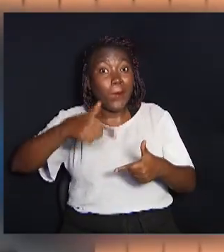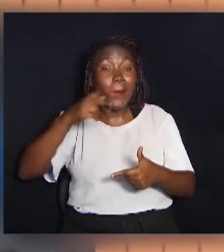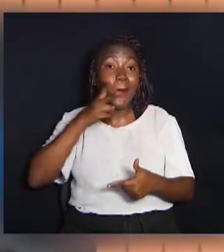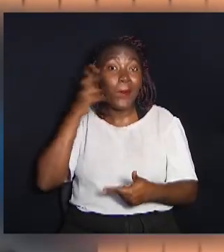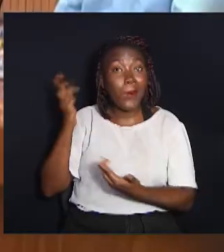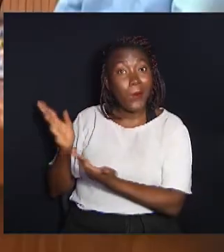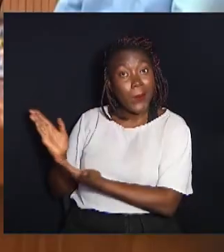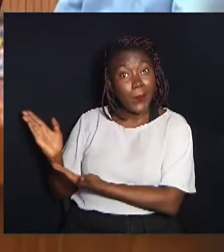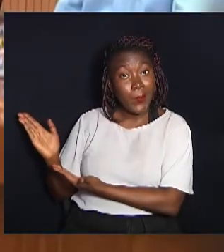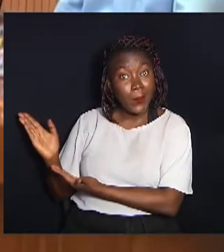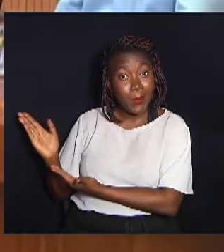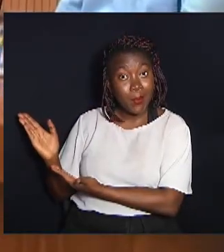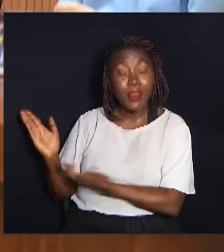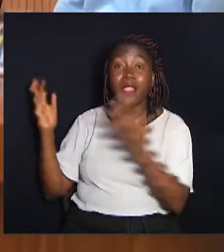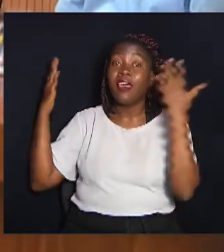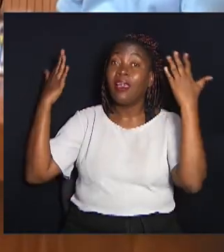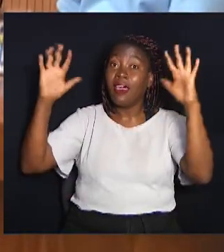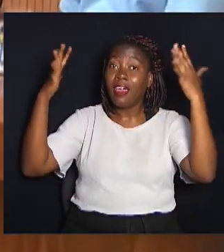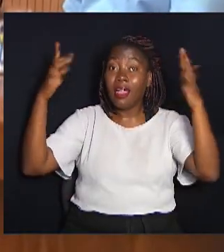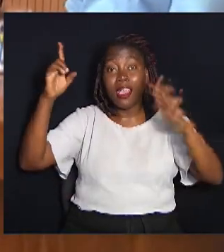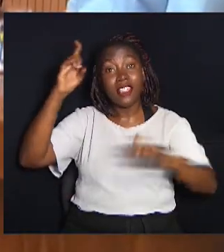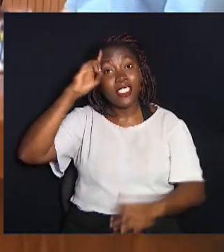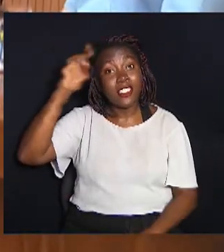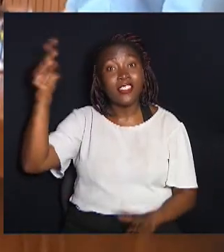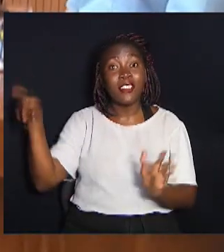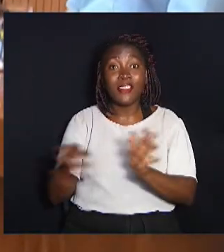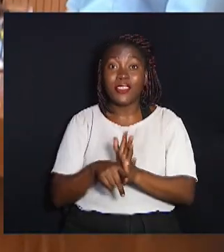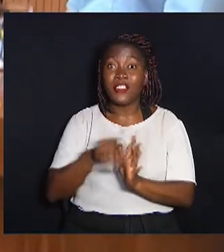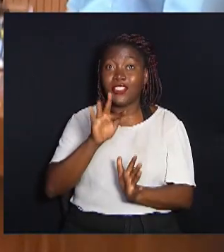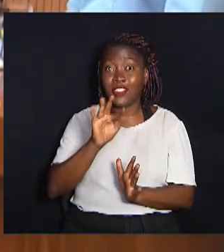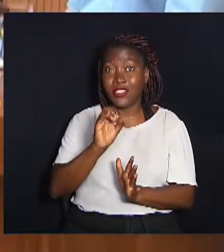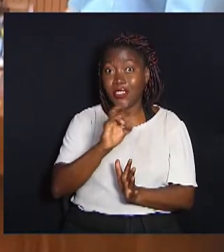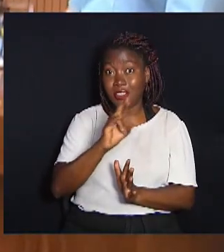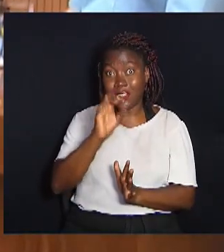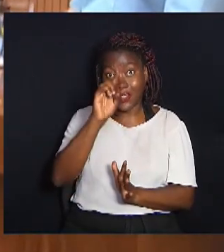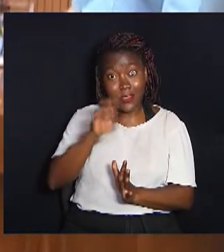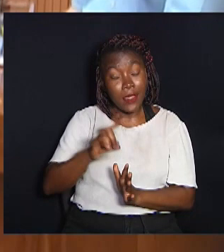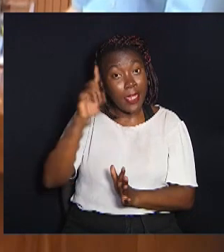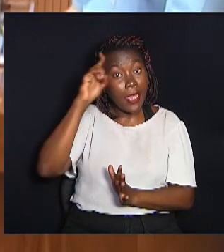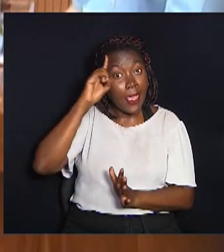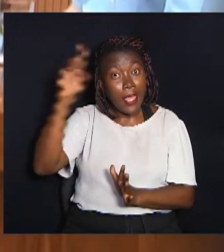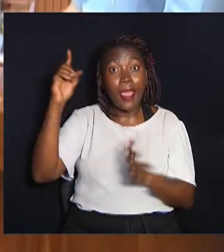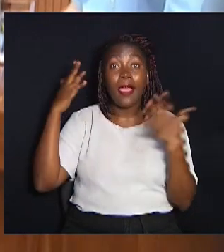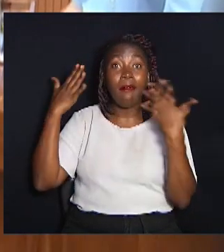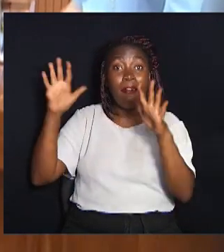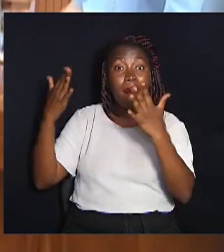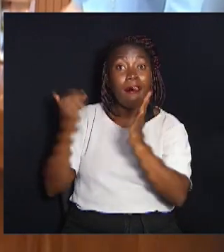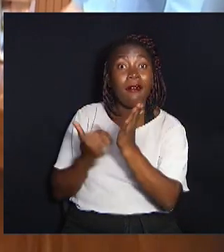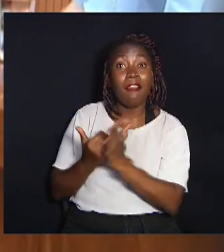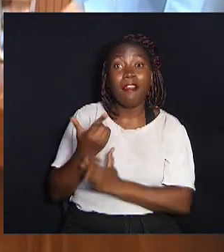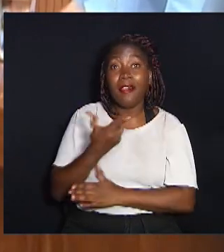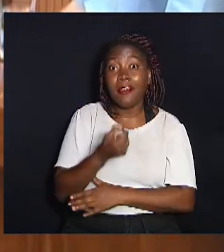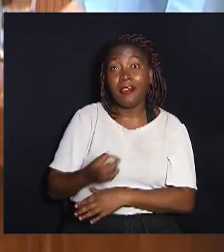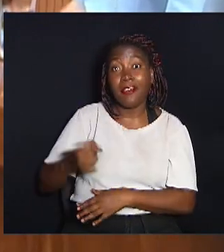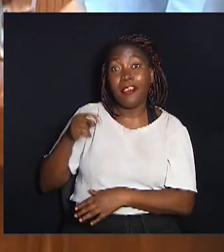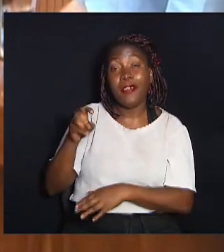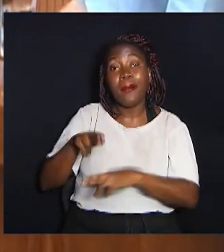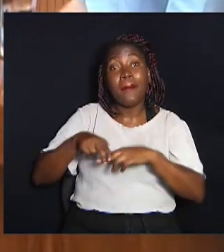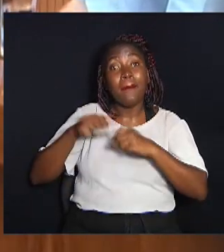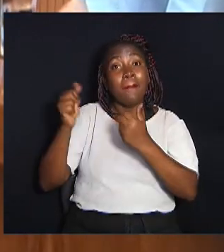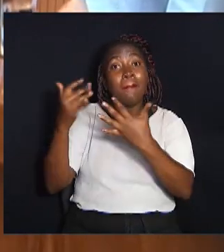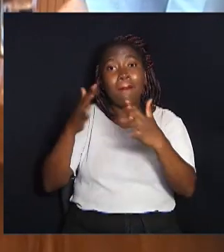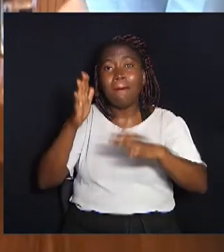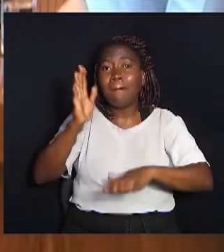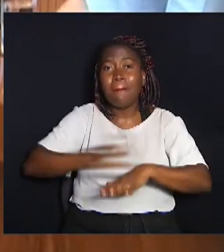Permínio Monteiro, comemorou o Dia do Forró. A data é comemorada desde 2005 para homenagear o maior